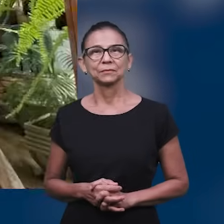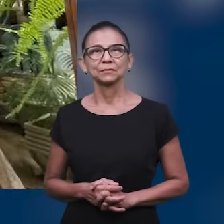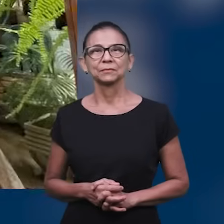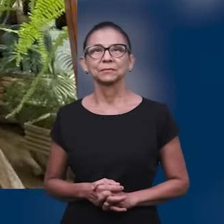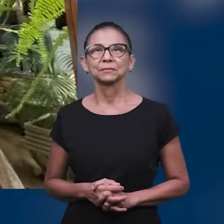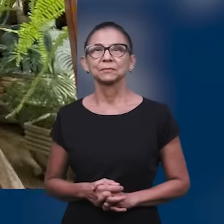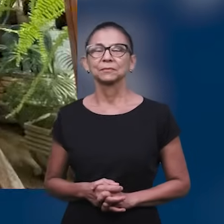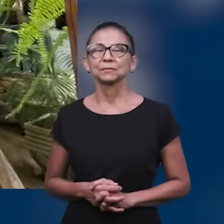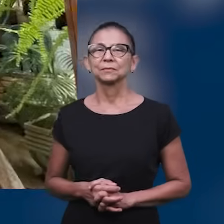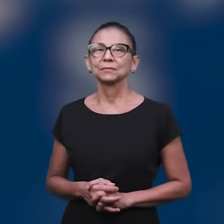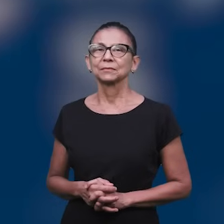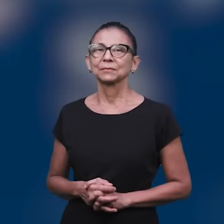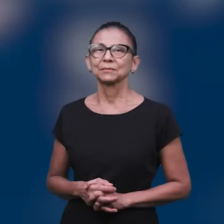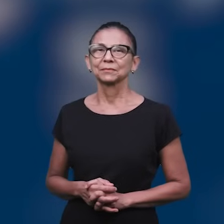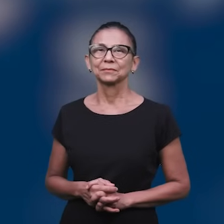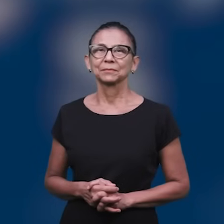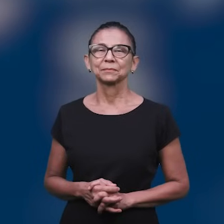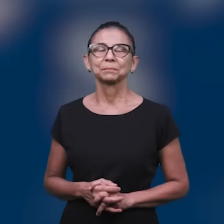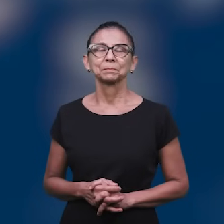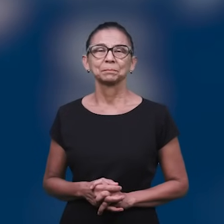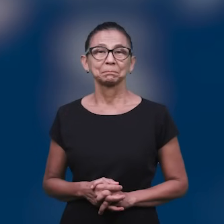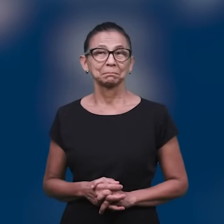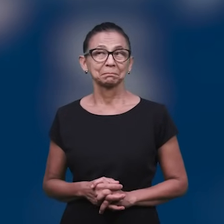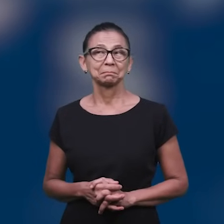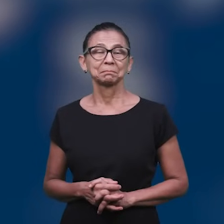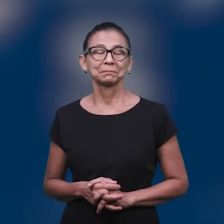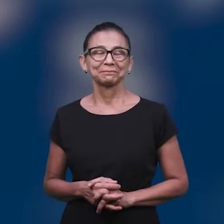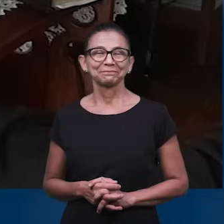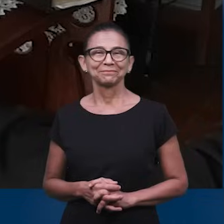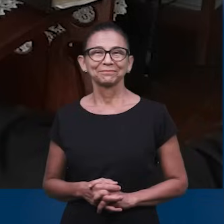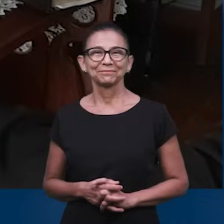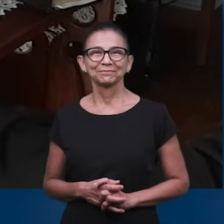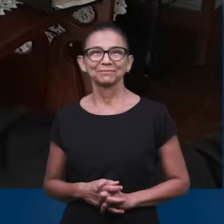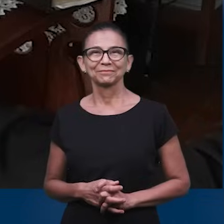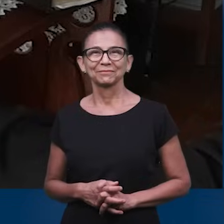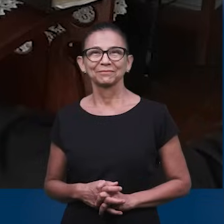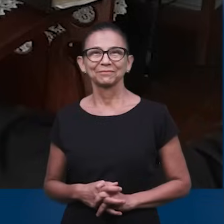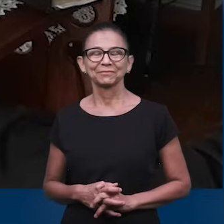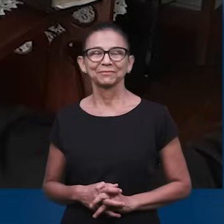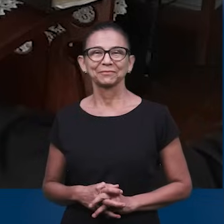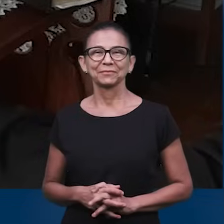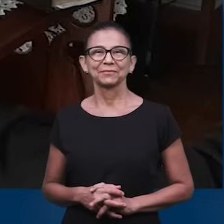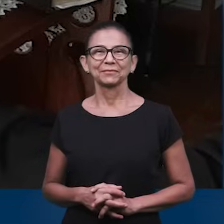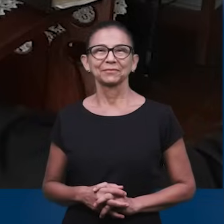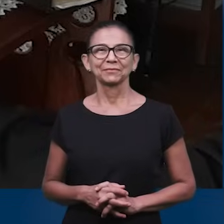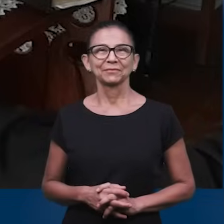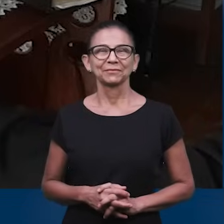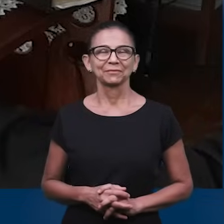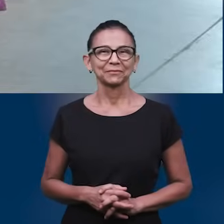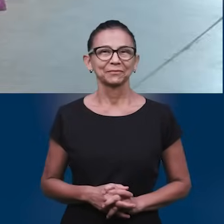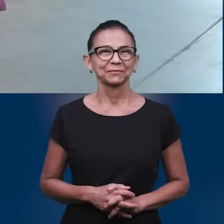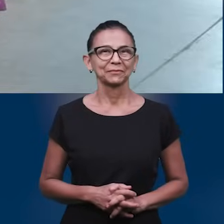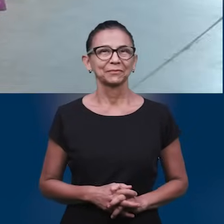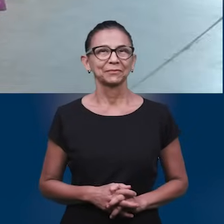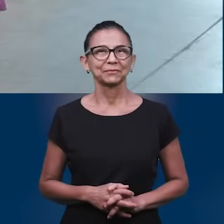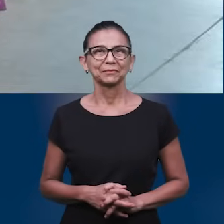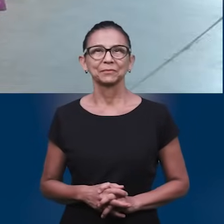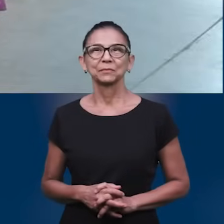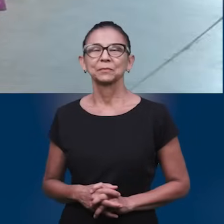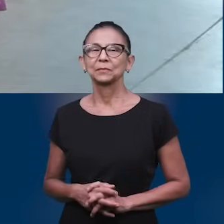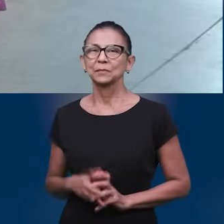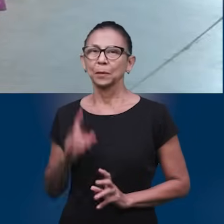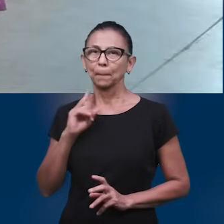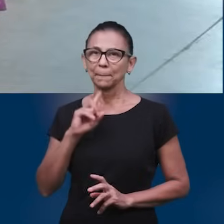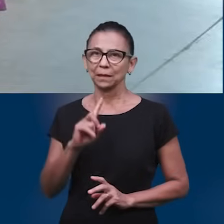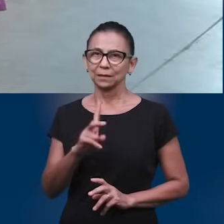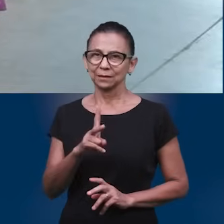ICM de Passos. Na Igreja agora de Vargem Bonita. Fotos da Igreja de Itaú de Minas. Lagoa da